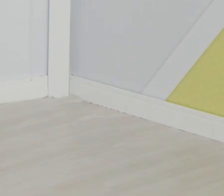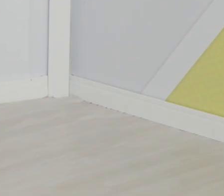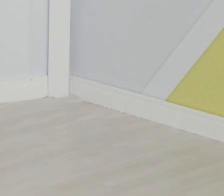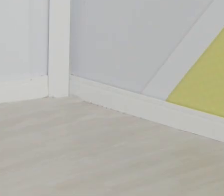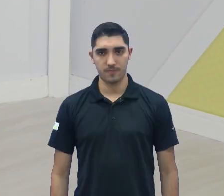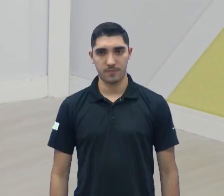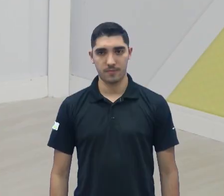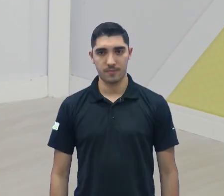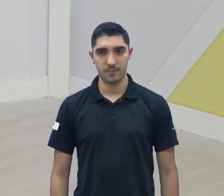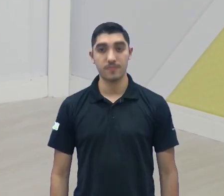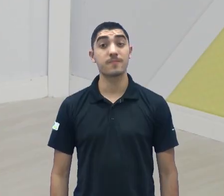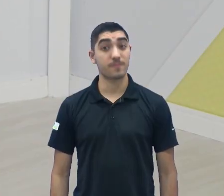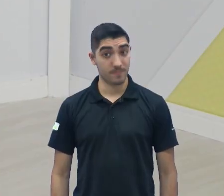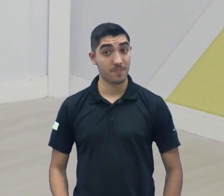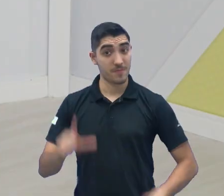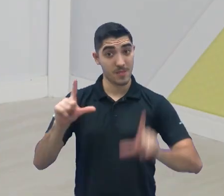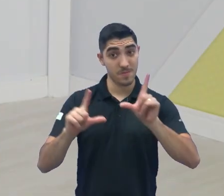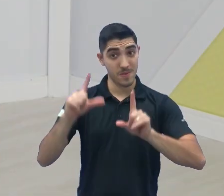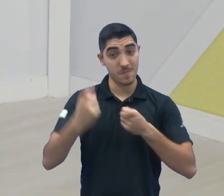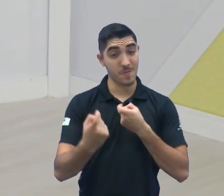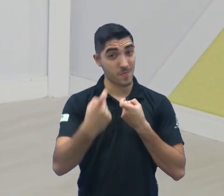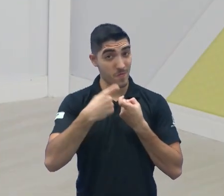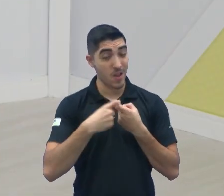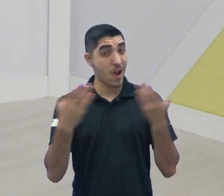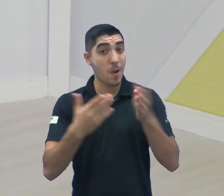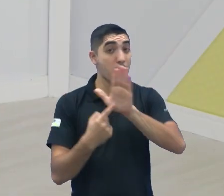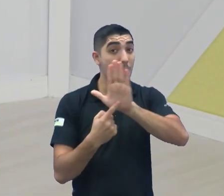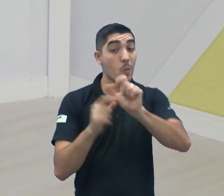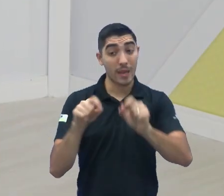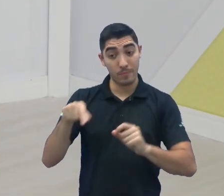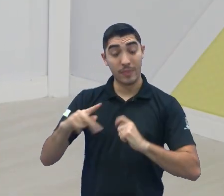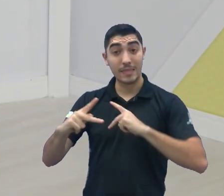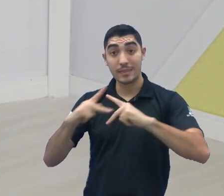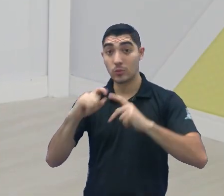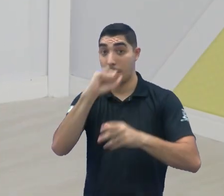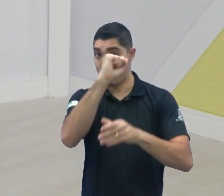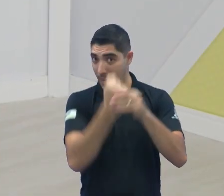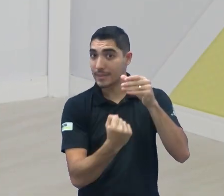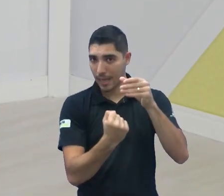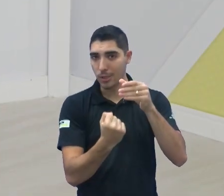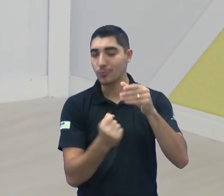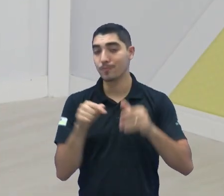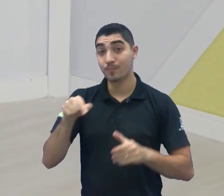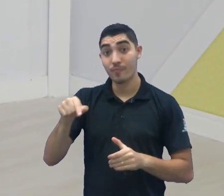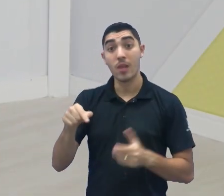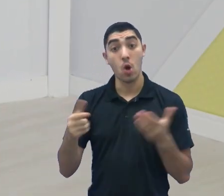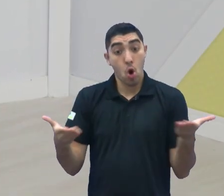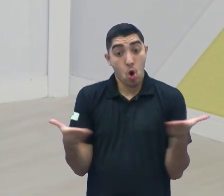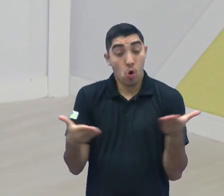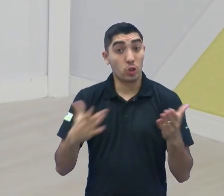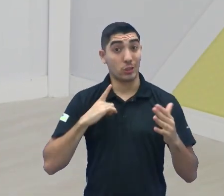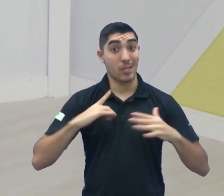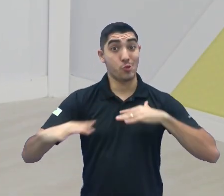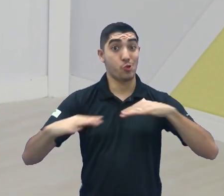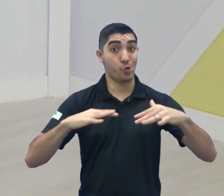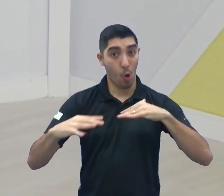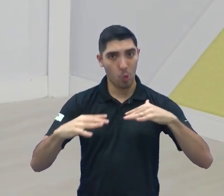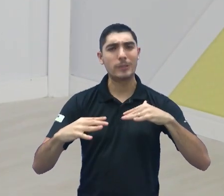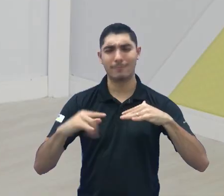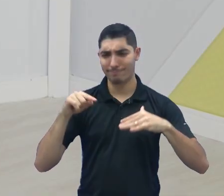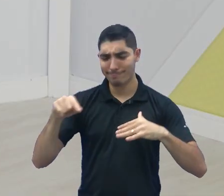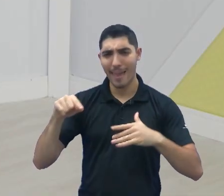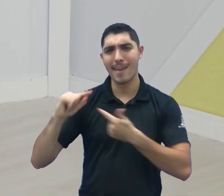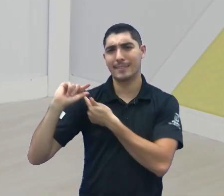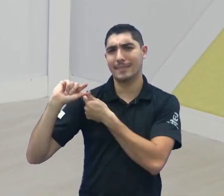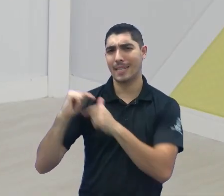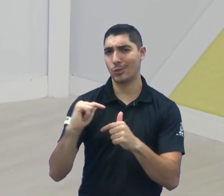Muito bem, estamos de volta com a Hora do Esporte, agora para falar de basquete. O São José Basquetebol entra em quadra hoje em um clássico paulista dentro